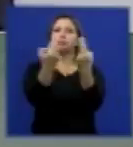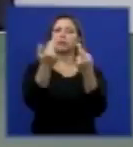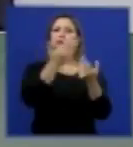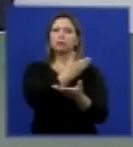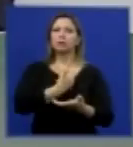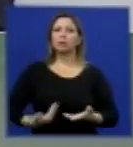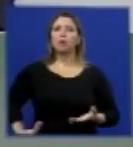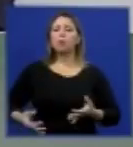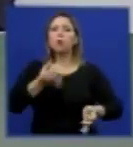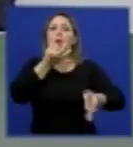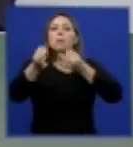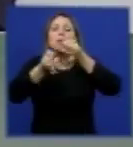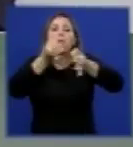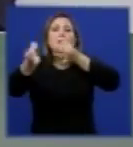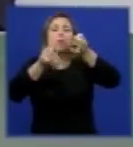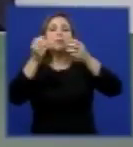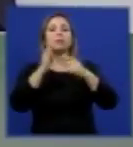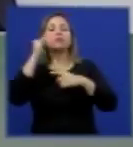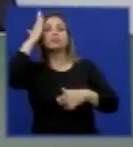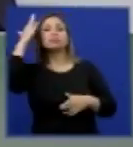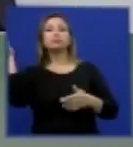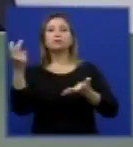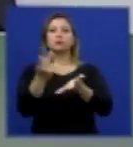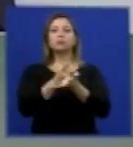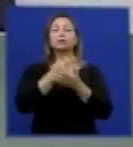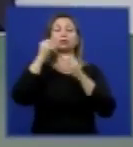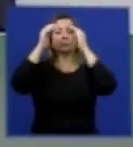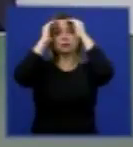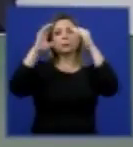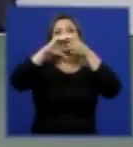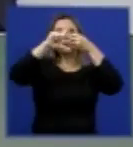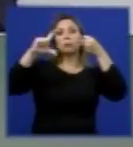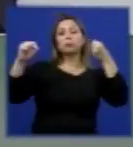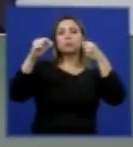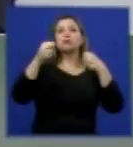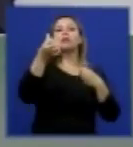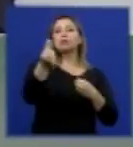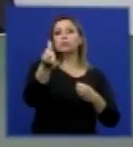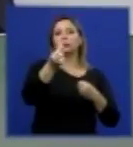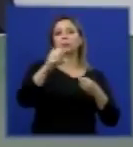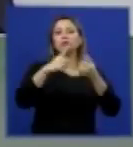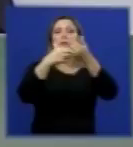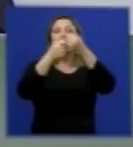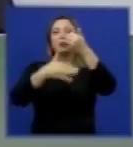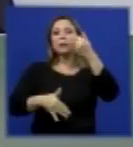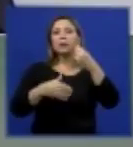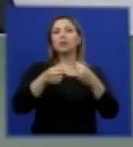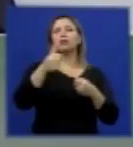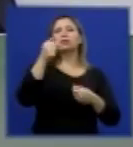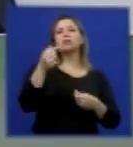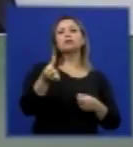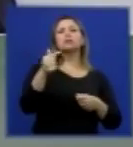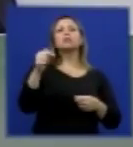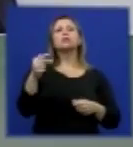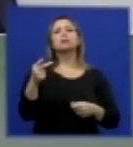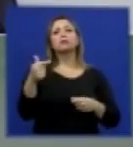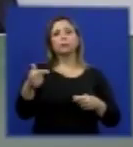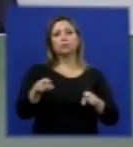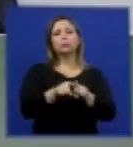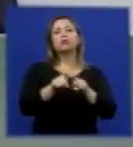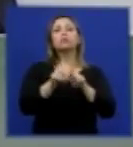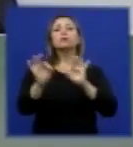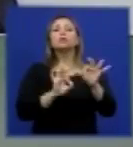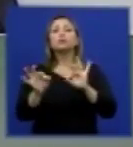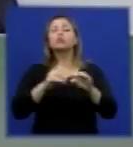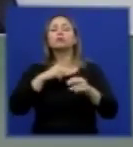como disse o ministro presidente, nos termos do artigo 6º, parágrafo 3º da Lei 9882, a que se tem